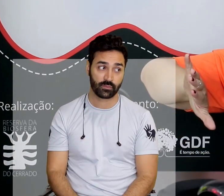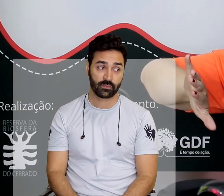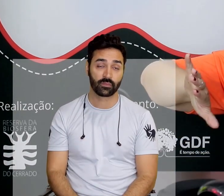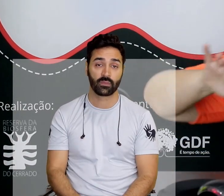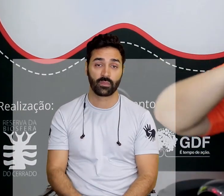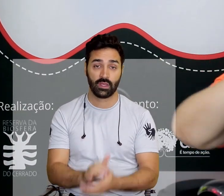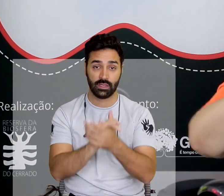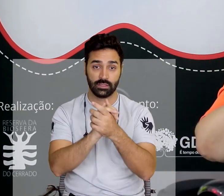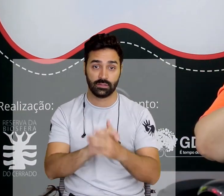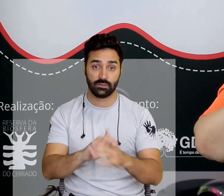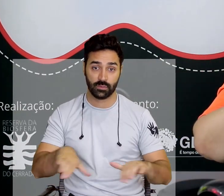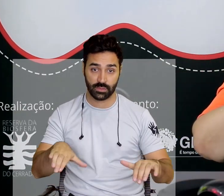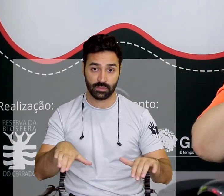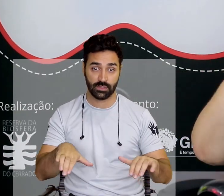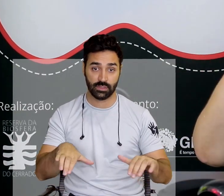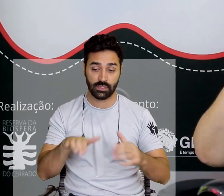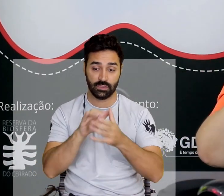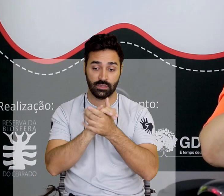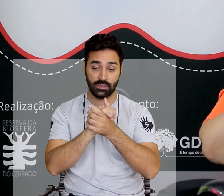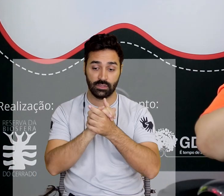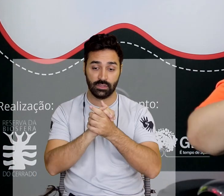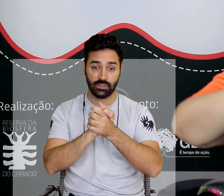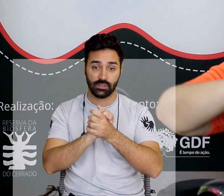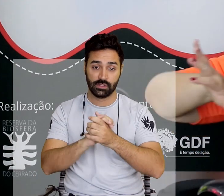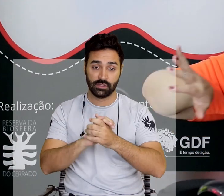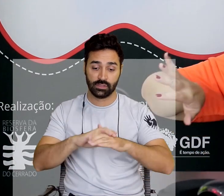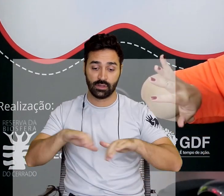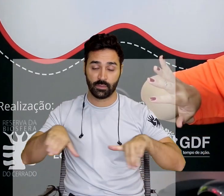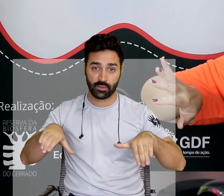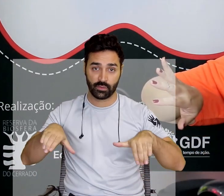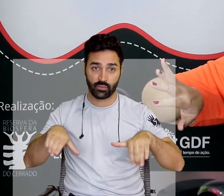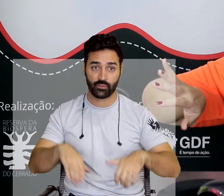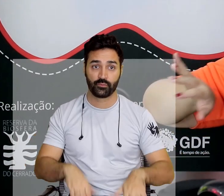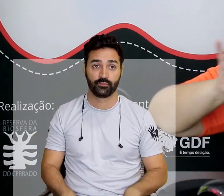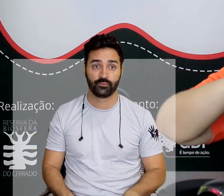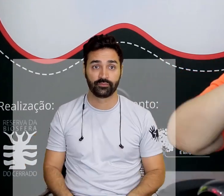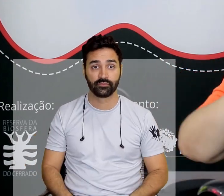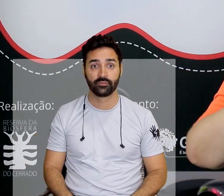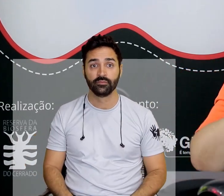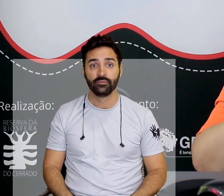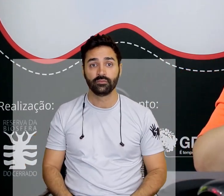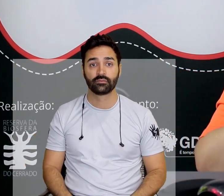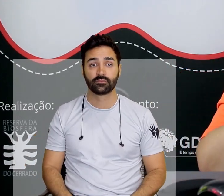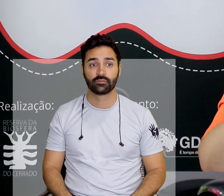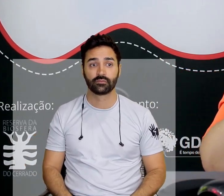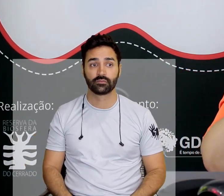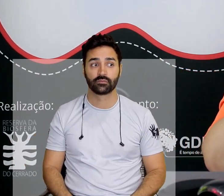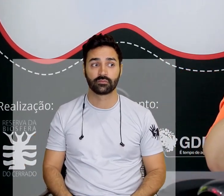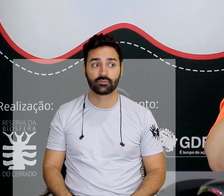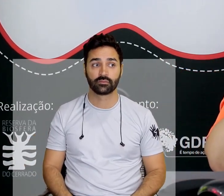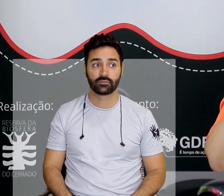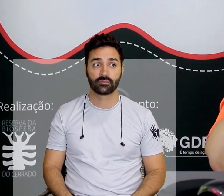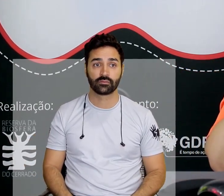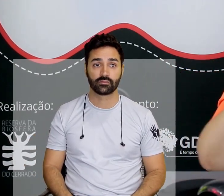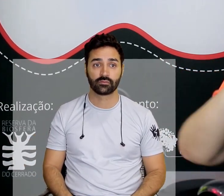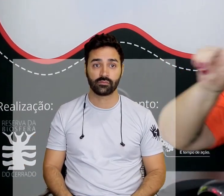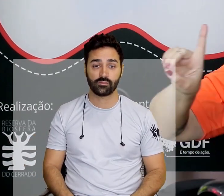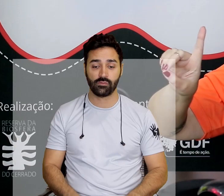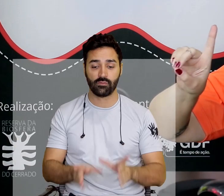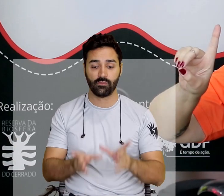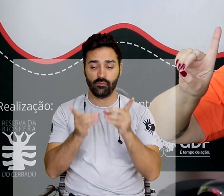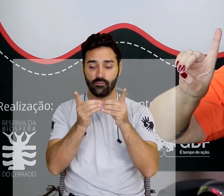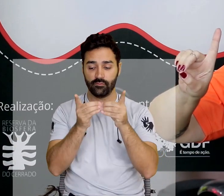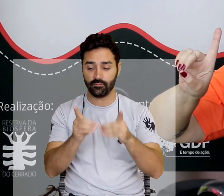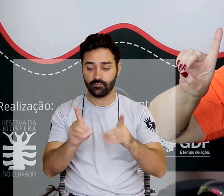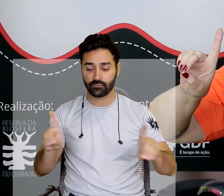separar, ou seja, descasar, né? De separar. E nós temos o de